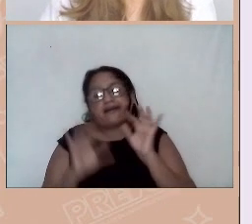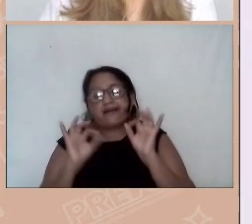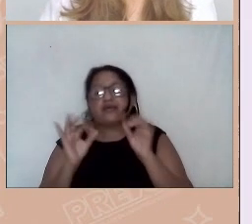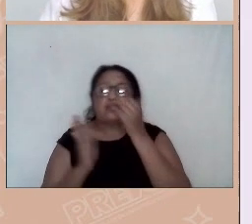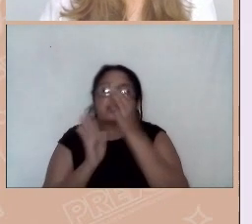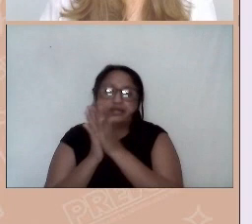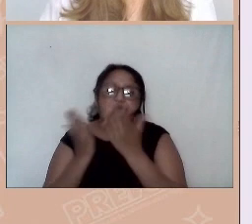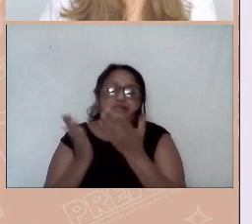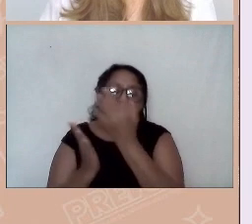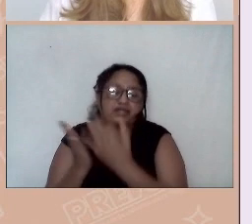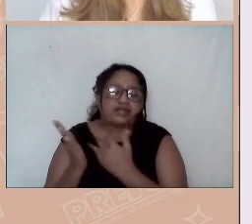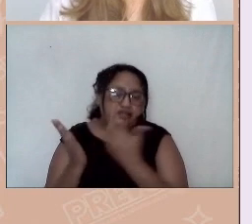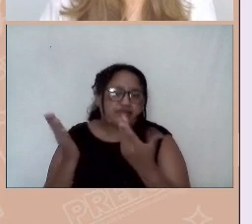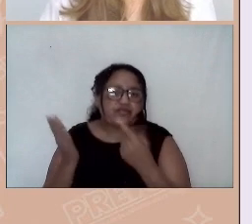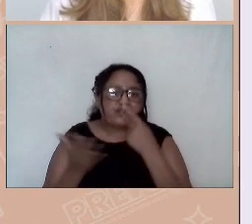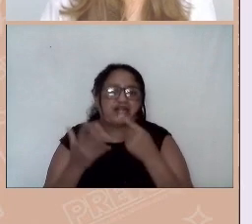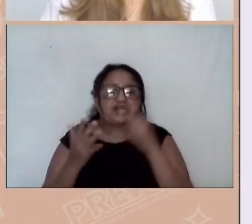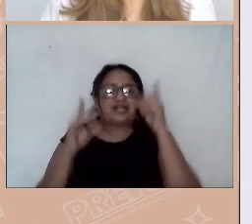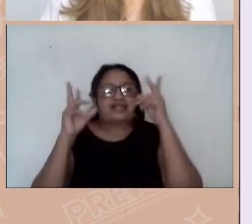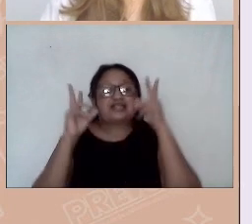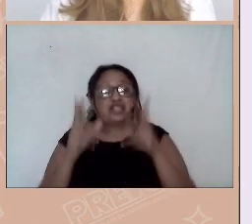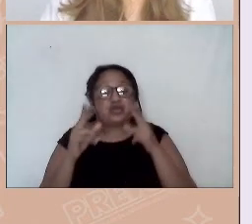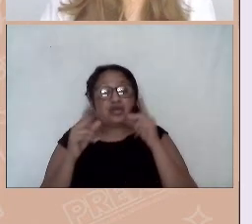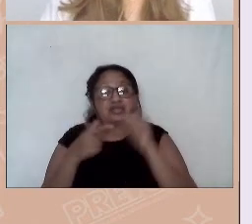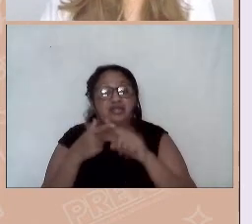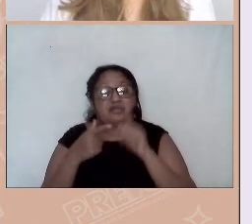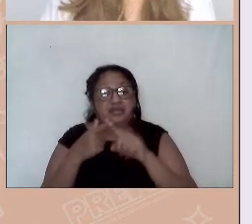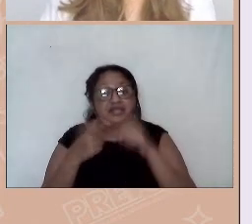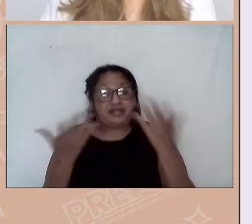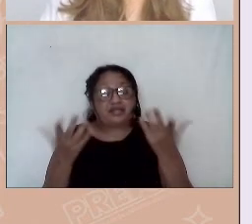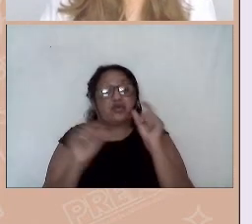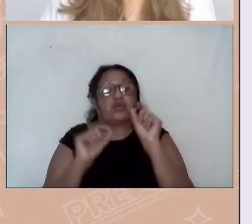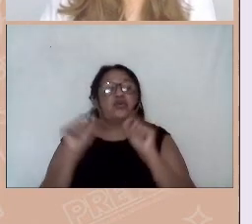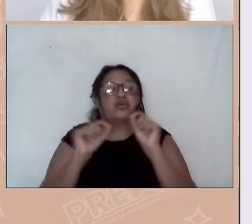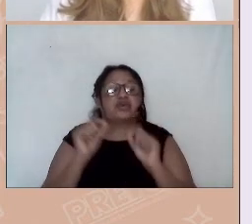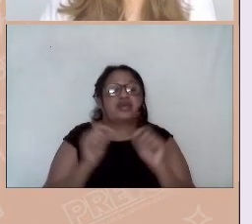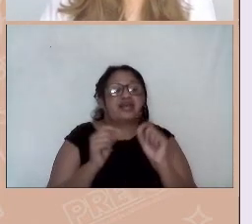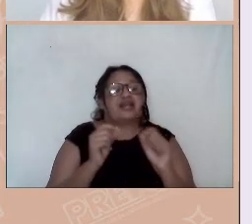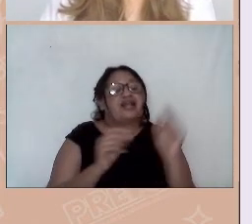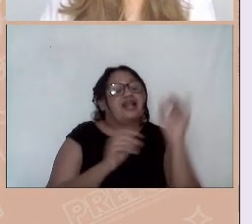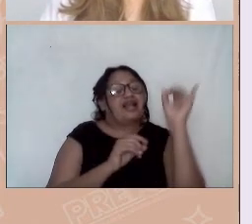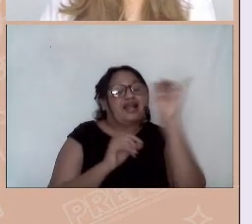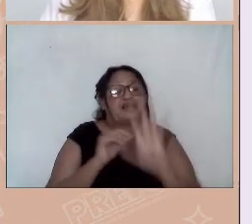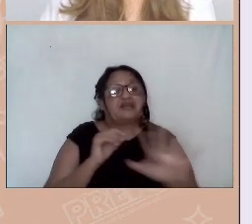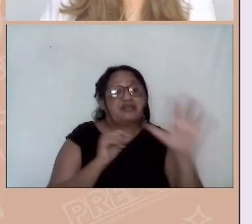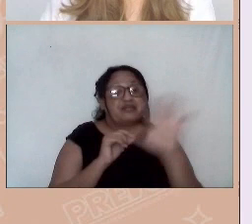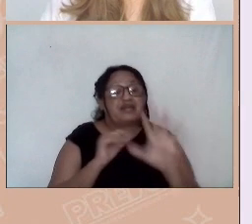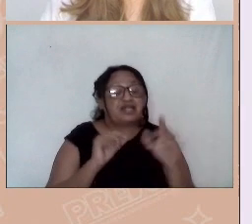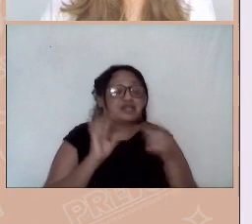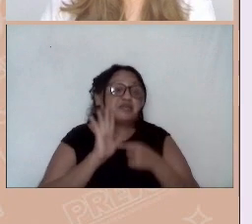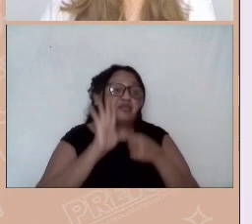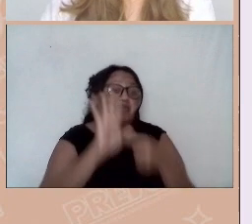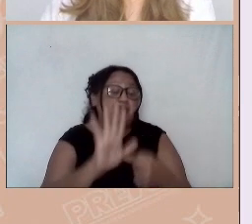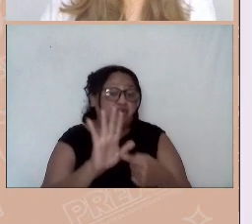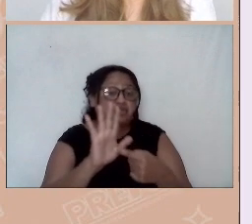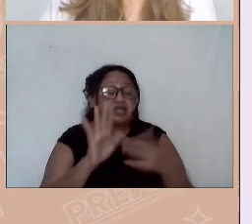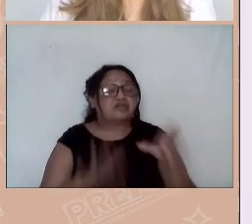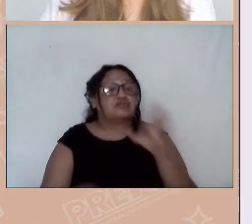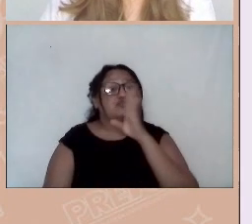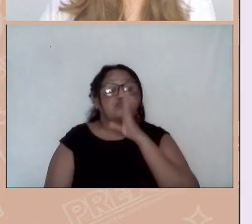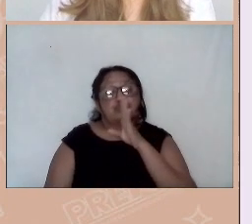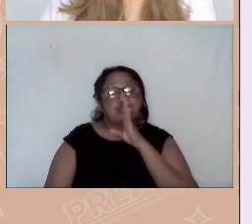ao mesmo tempo a charge expressa esse cenário por meio de uma imagem que mostra o silenciamento